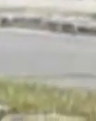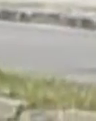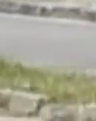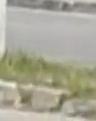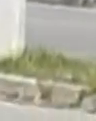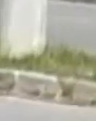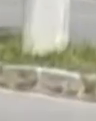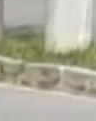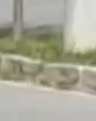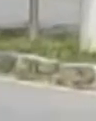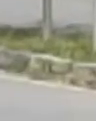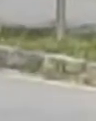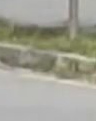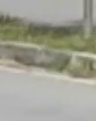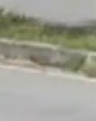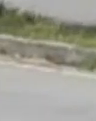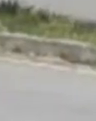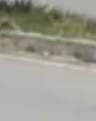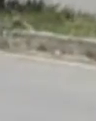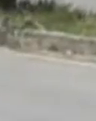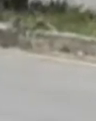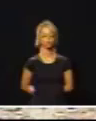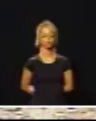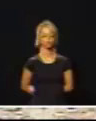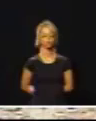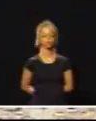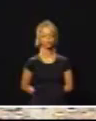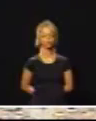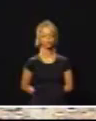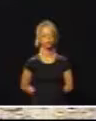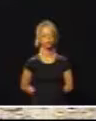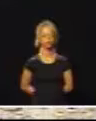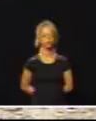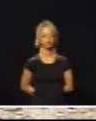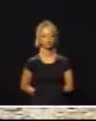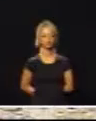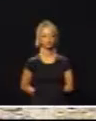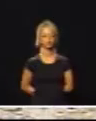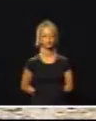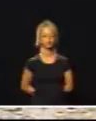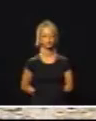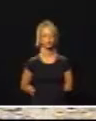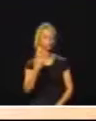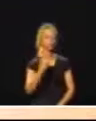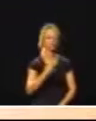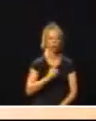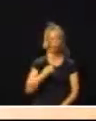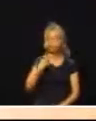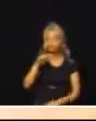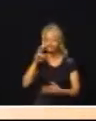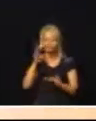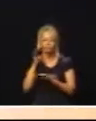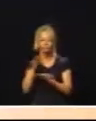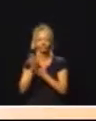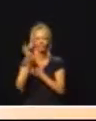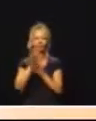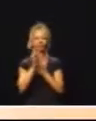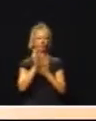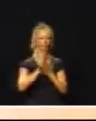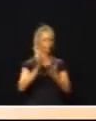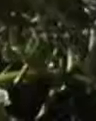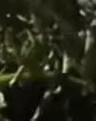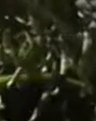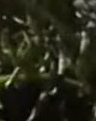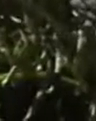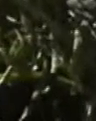para carros caminhões carroças e Bicicletas Essa é a determinação do projeto de lei de autoria do vereador Paulo